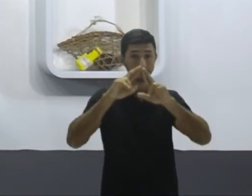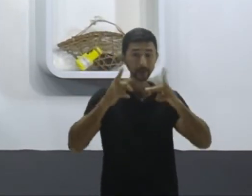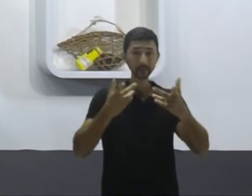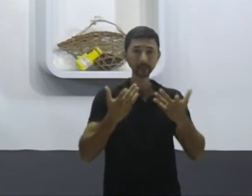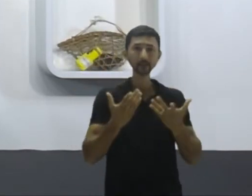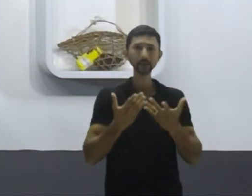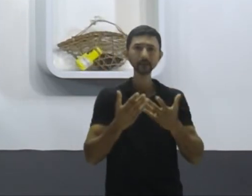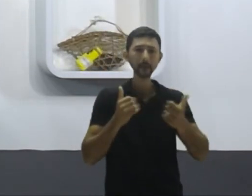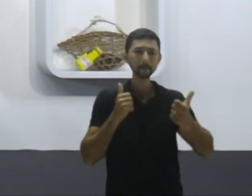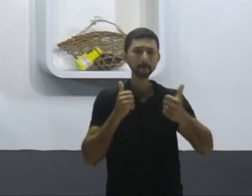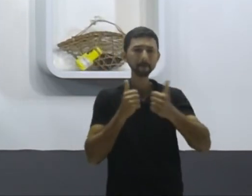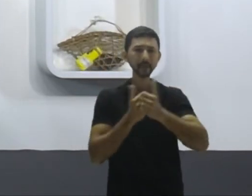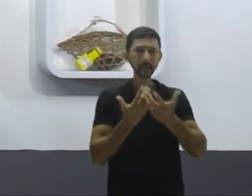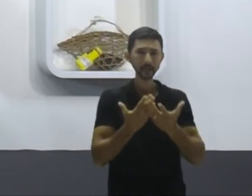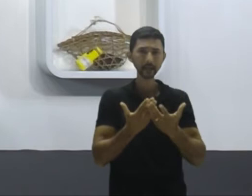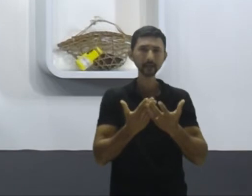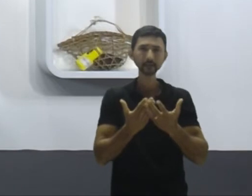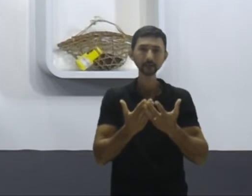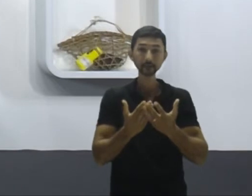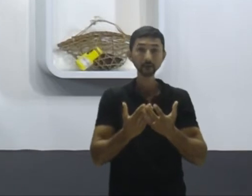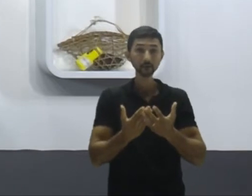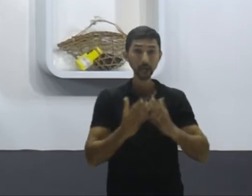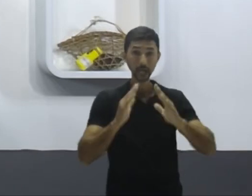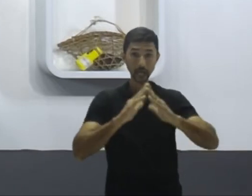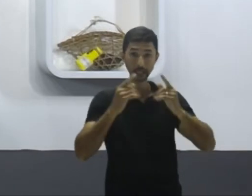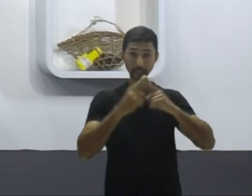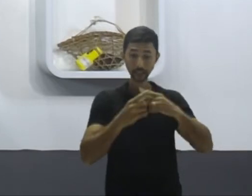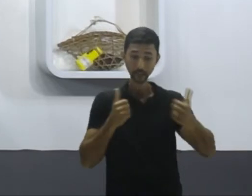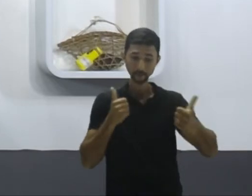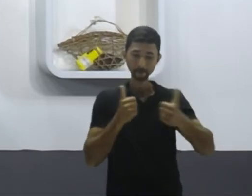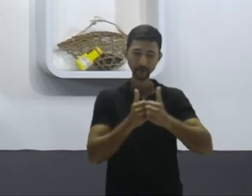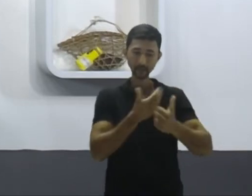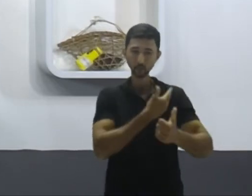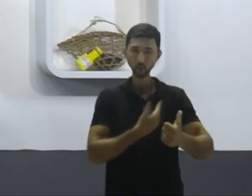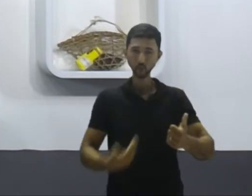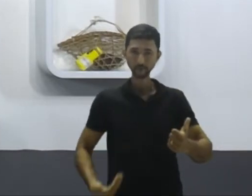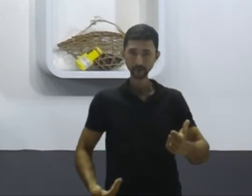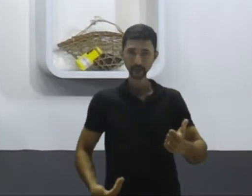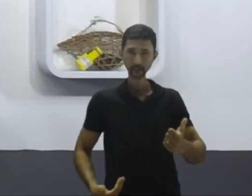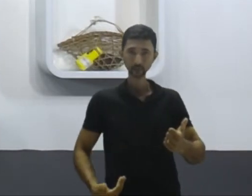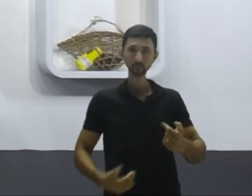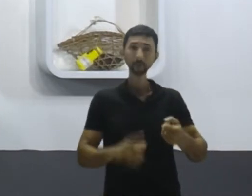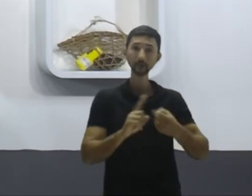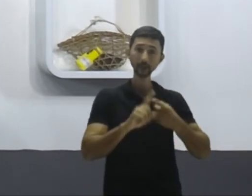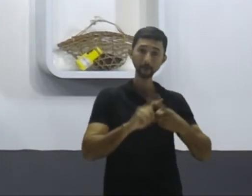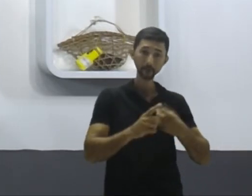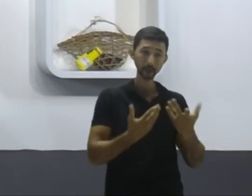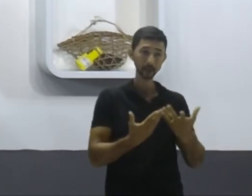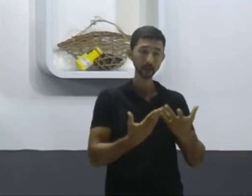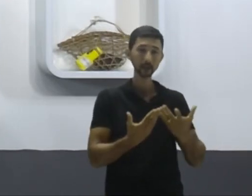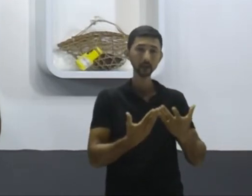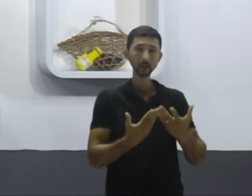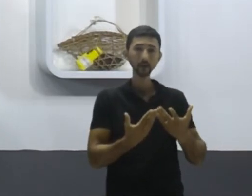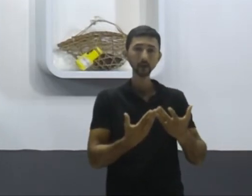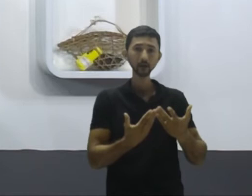Igreja ao poder secular, né, ao governo português e ao governo brasileiro, que tinha grandes